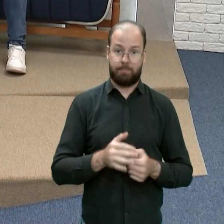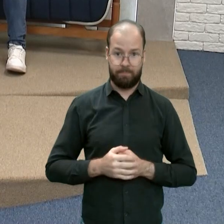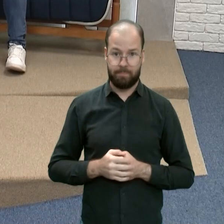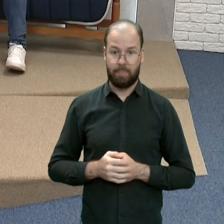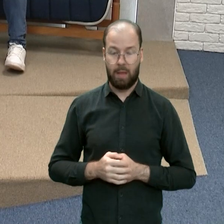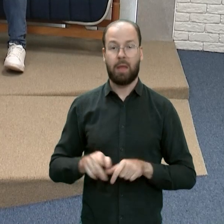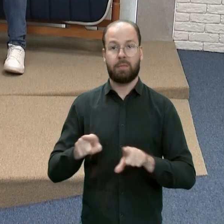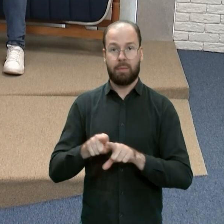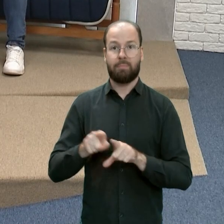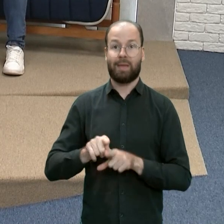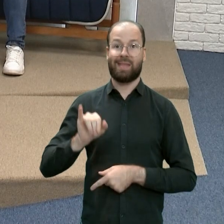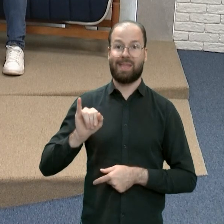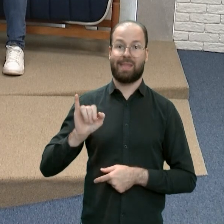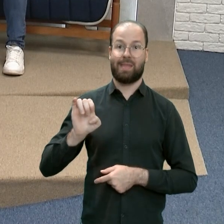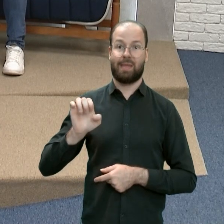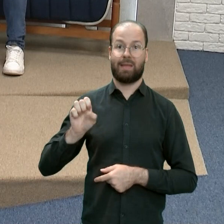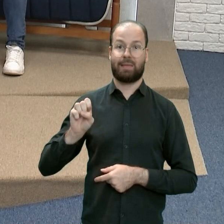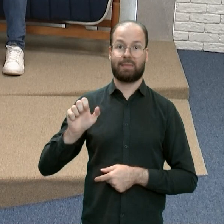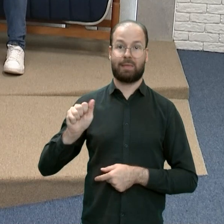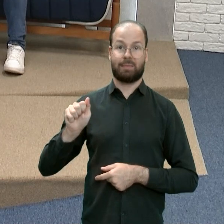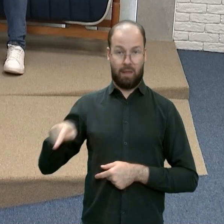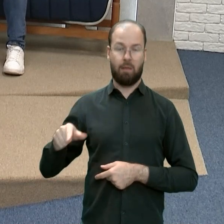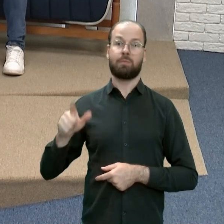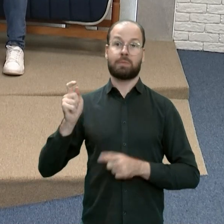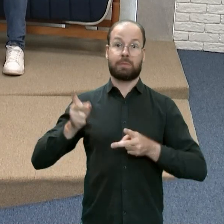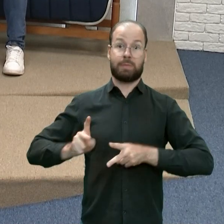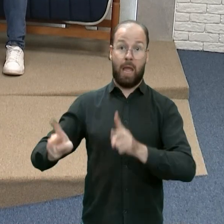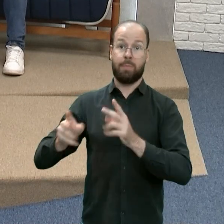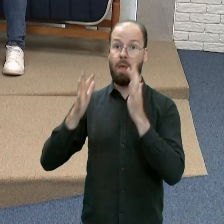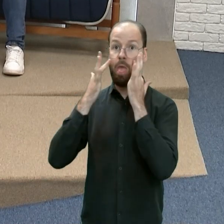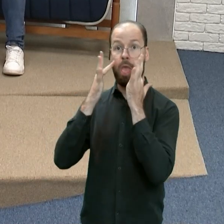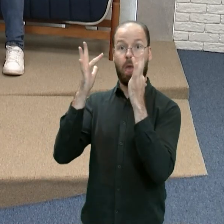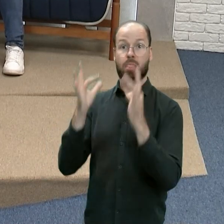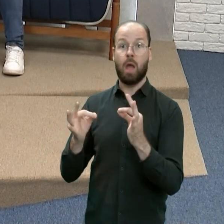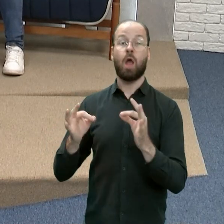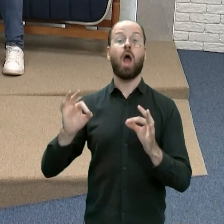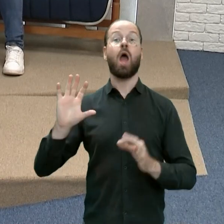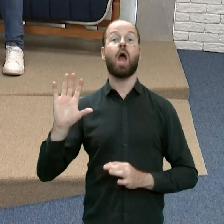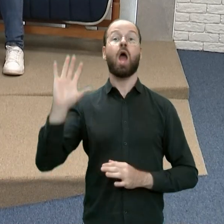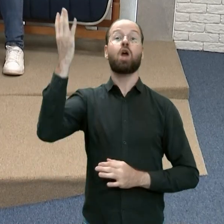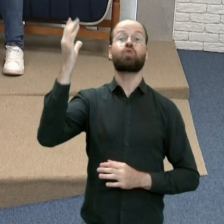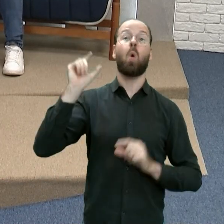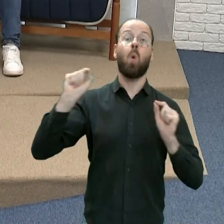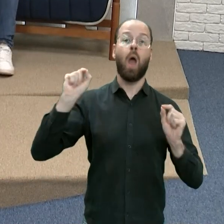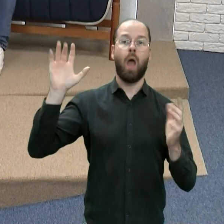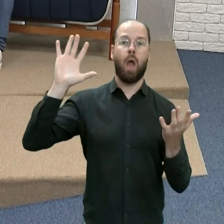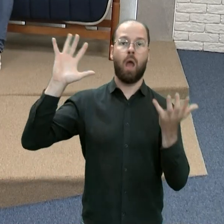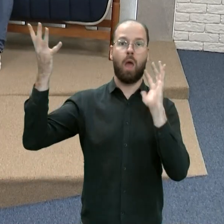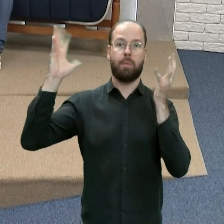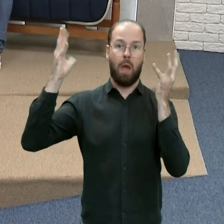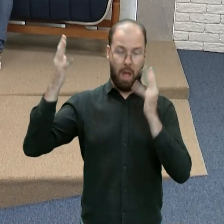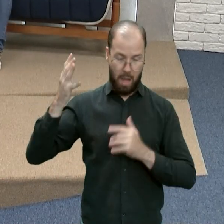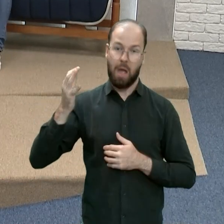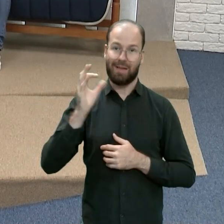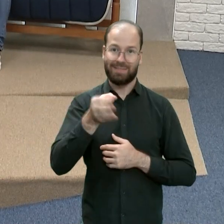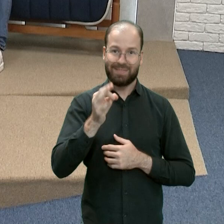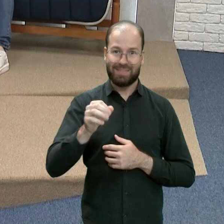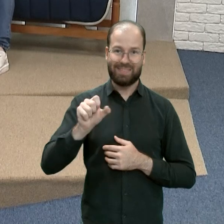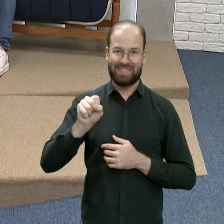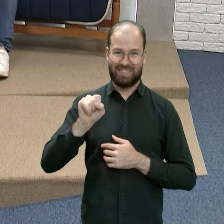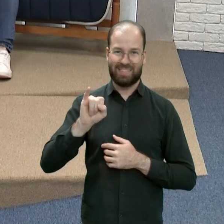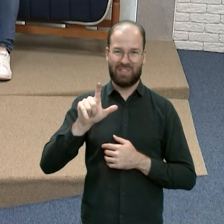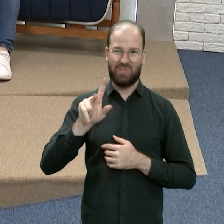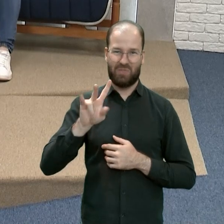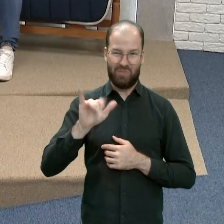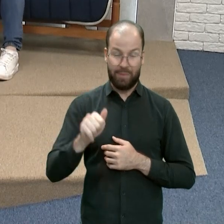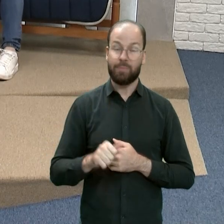que está aí sempre muito atento a essas questões climáticas, né, Silvia? E que, notoriamente, a gente precisa